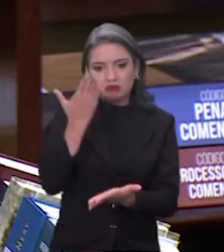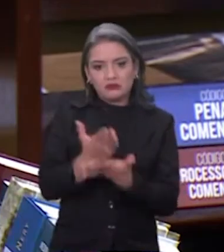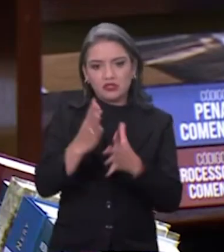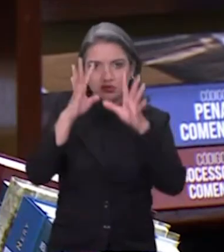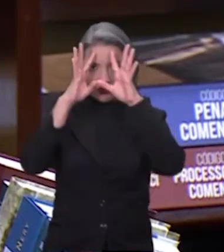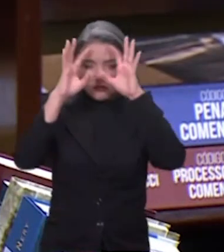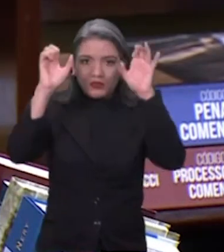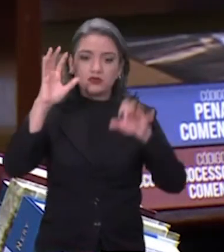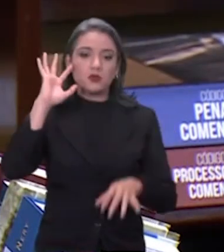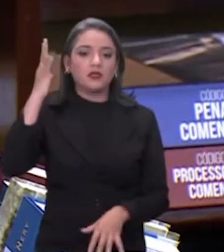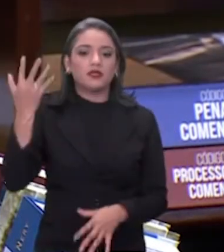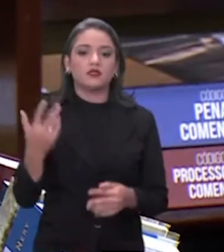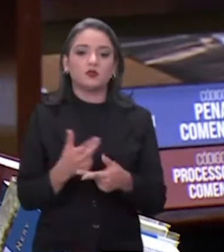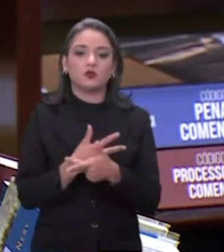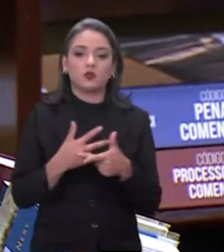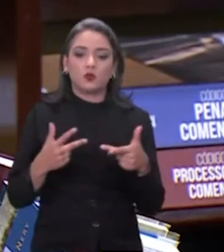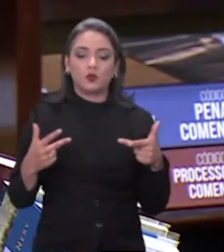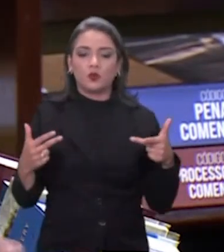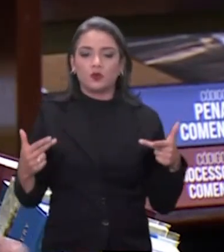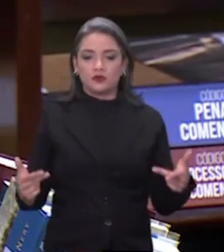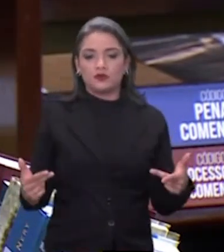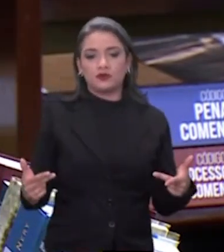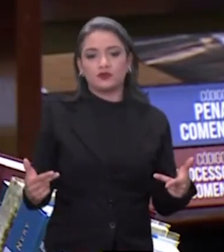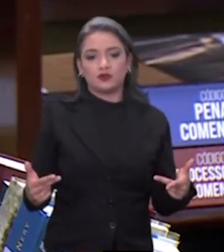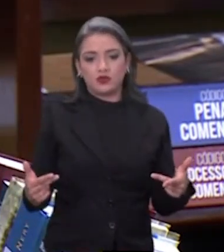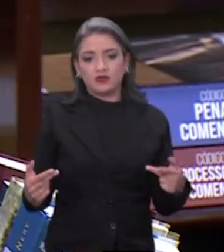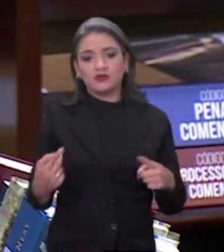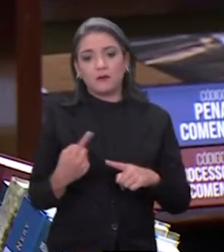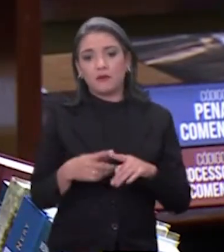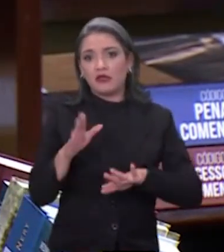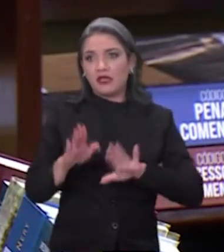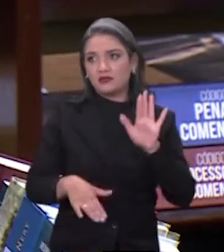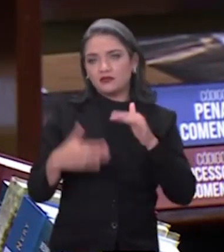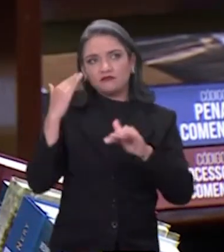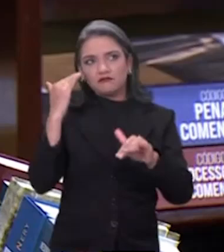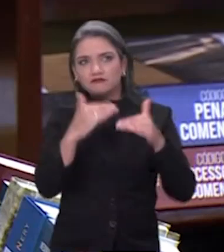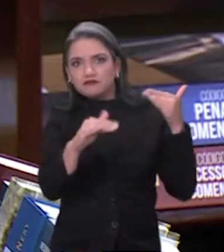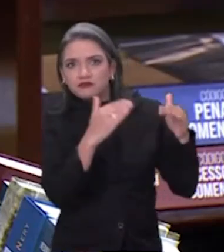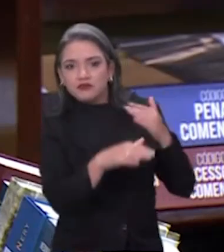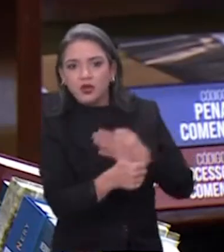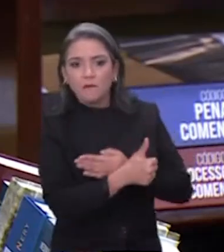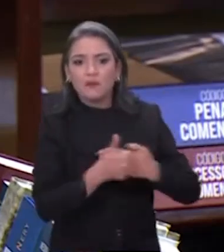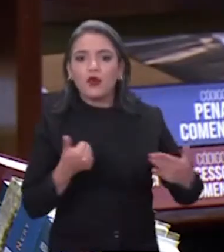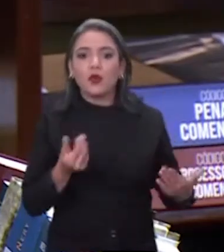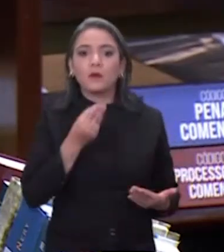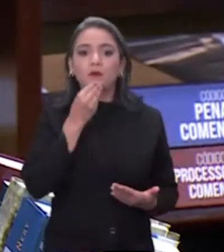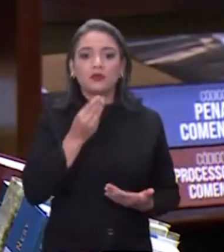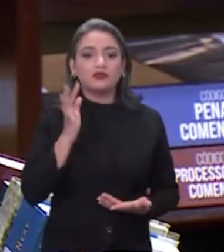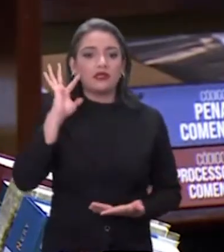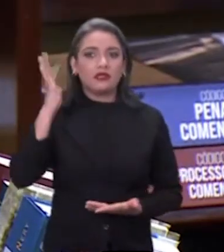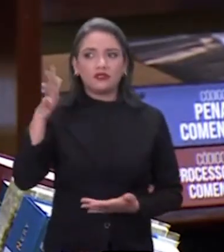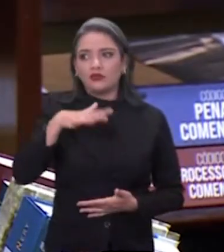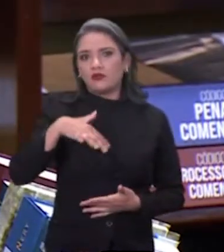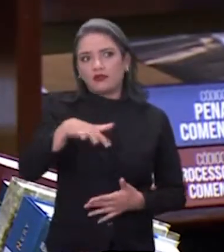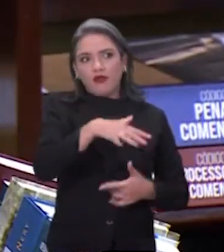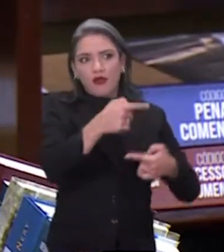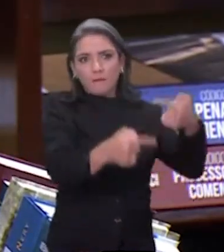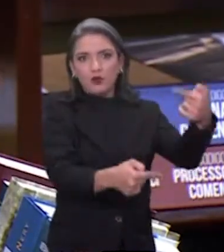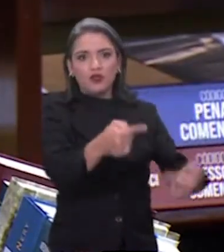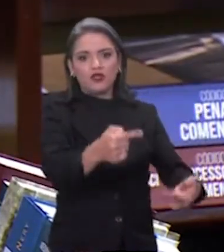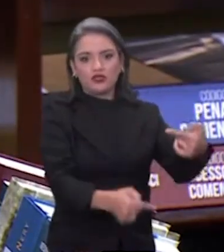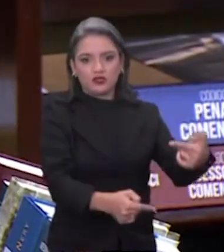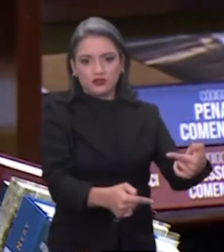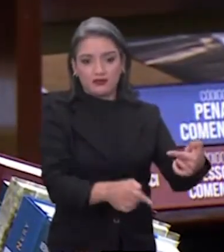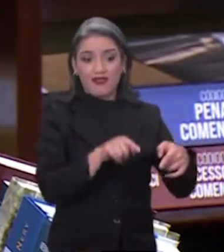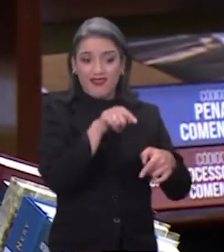questões permeadas por desacordos morais que deveriam ser decididas na arena política. É lá